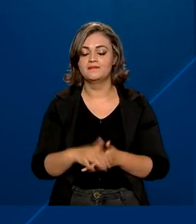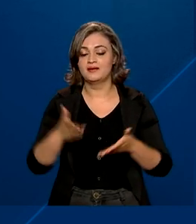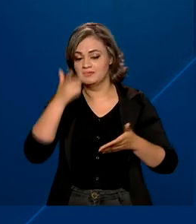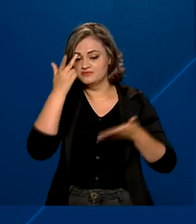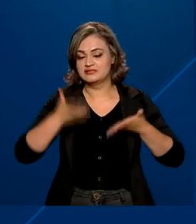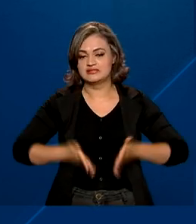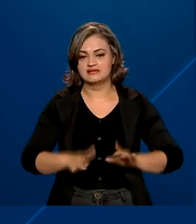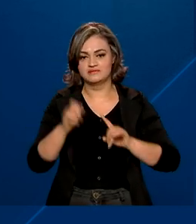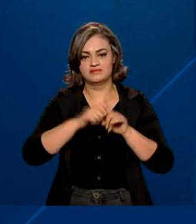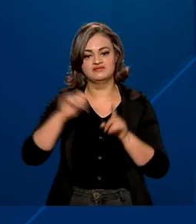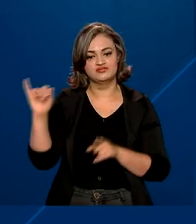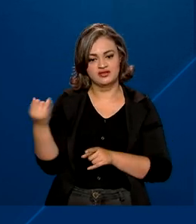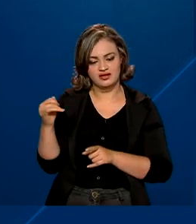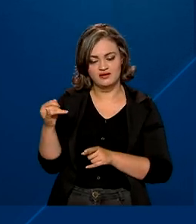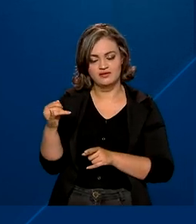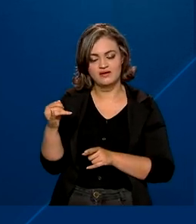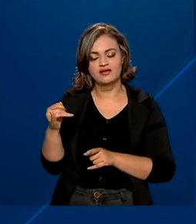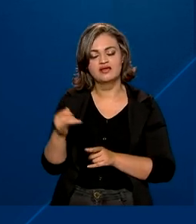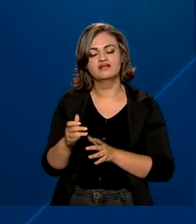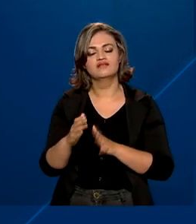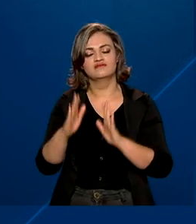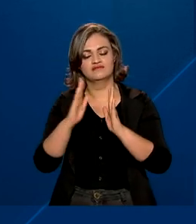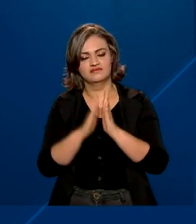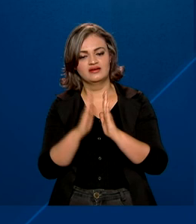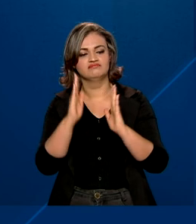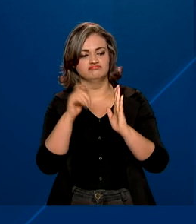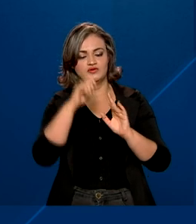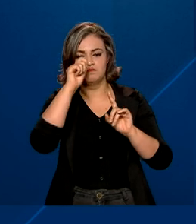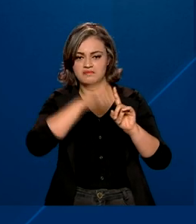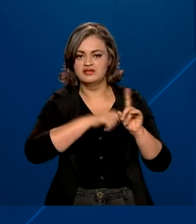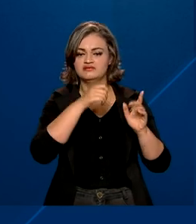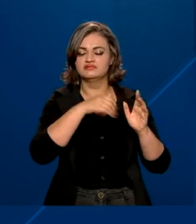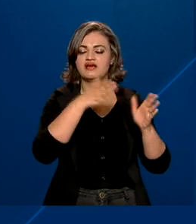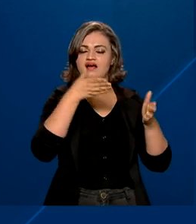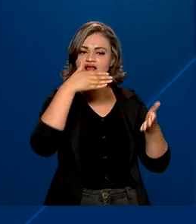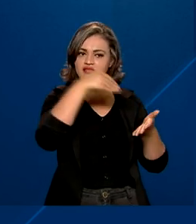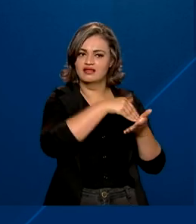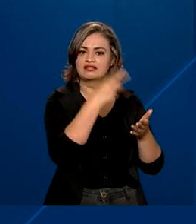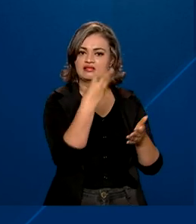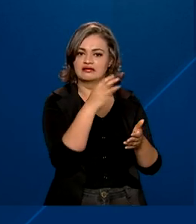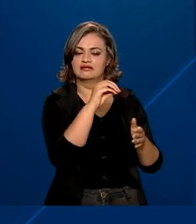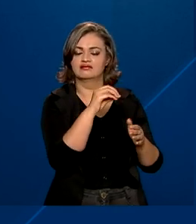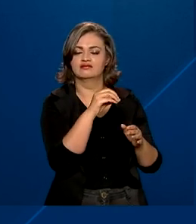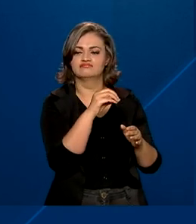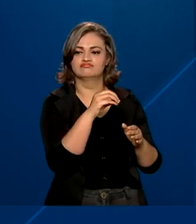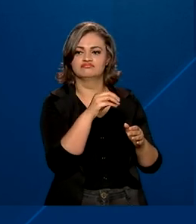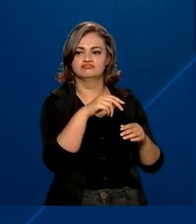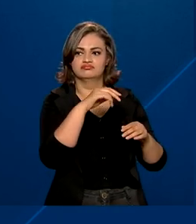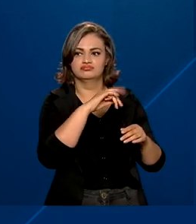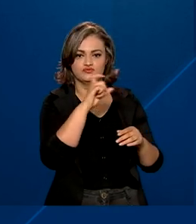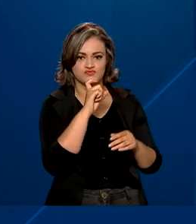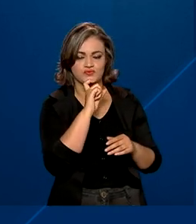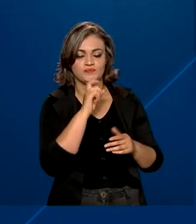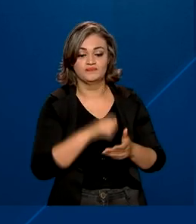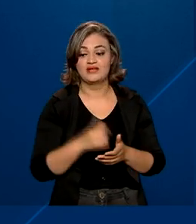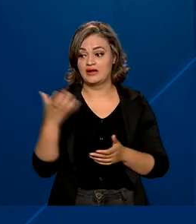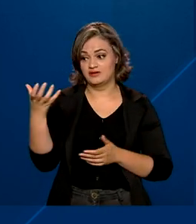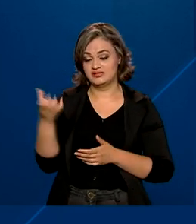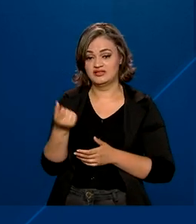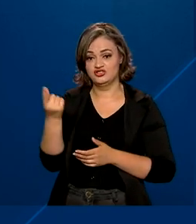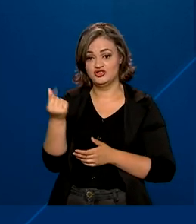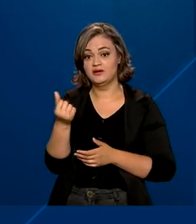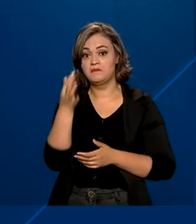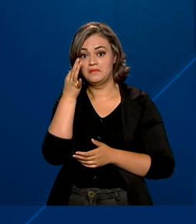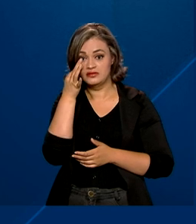nascidos em janeiro e segue de acordo com o mês de nascimento até 30 de julho. Já os saques em dinheiro e a